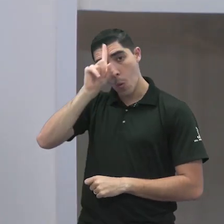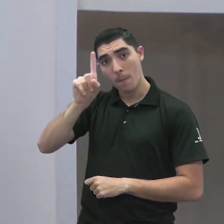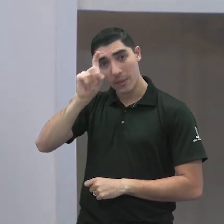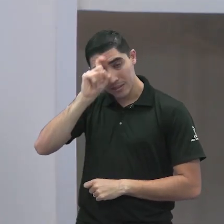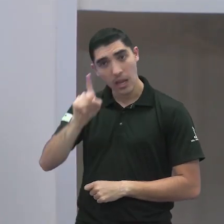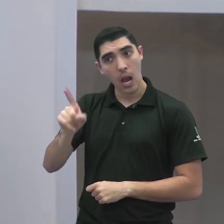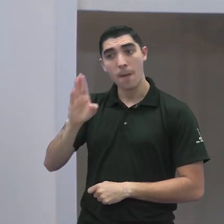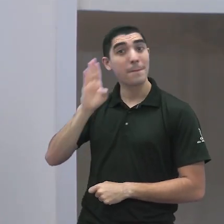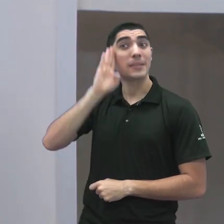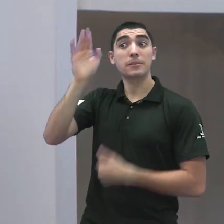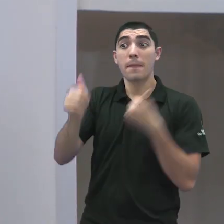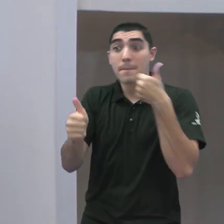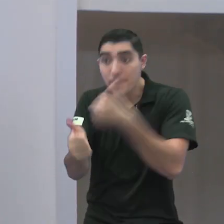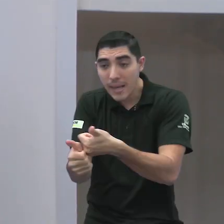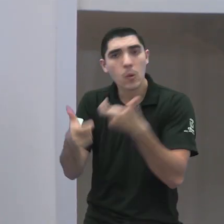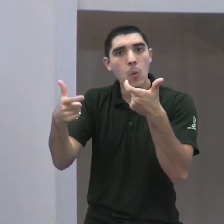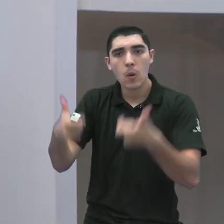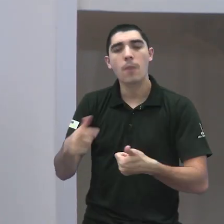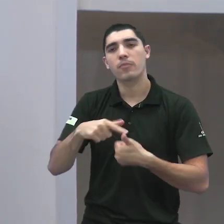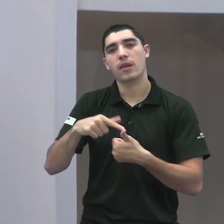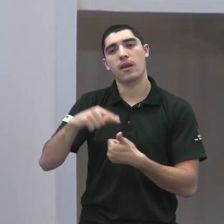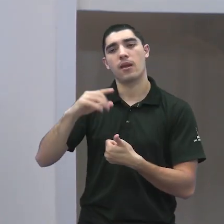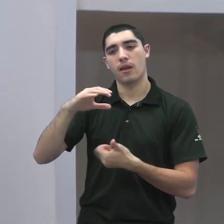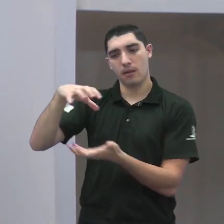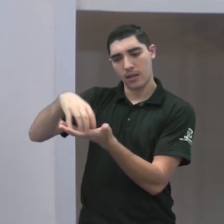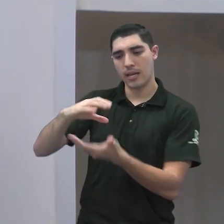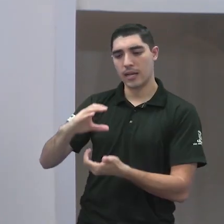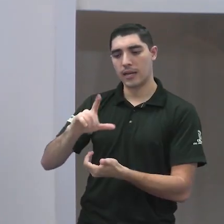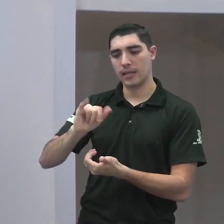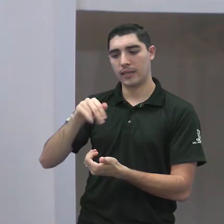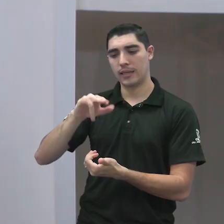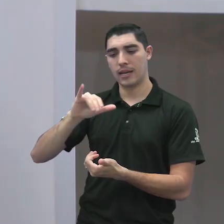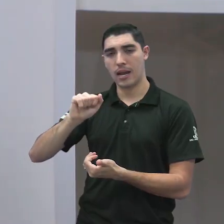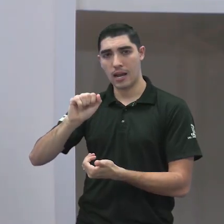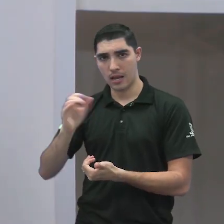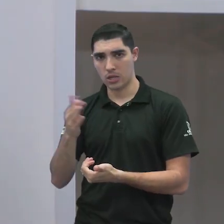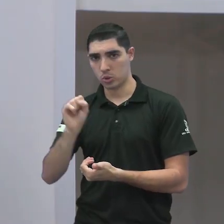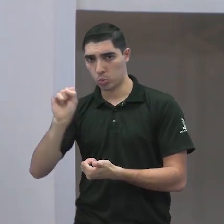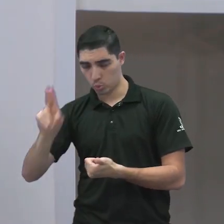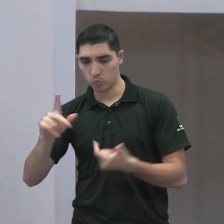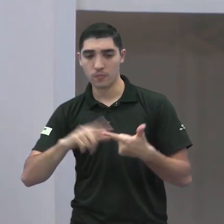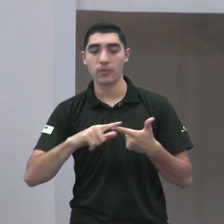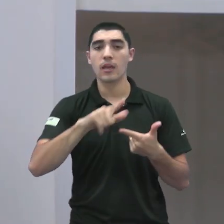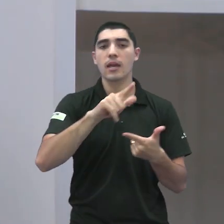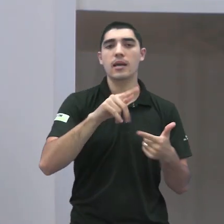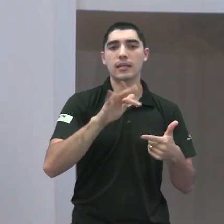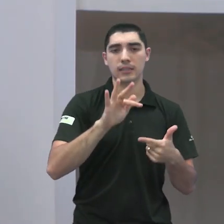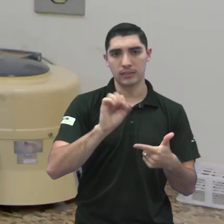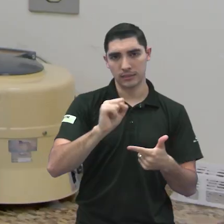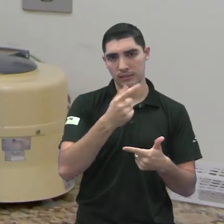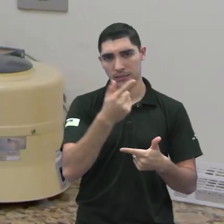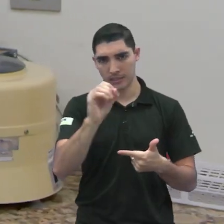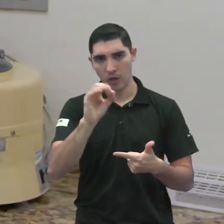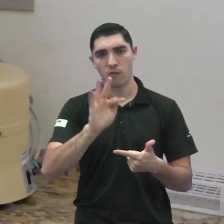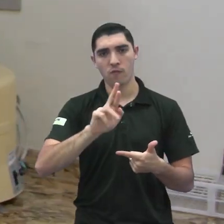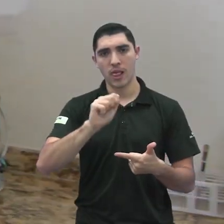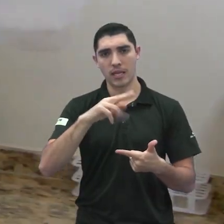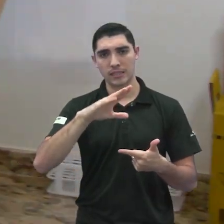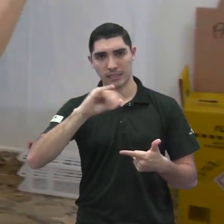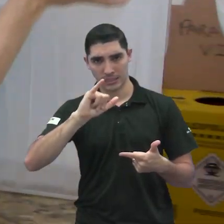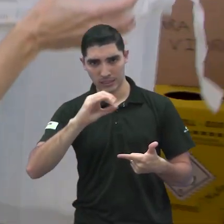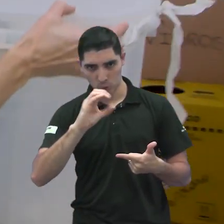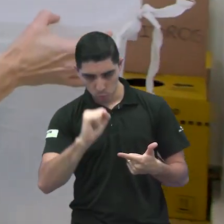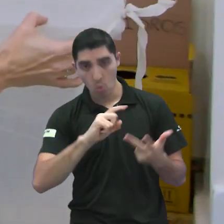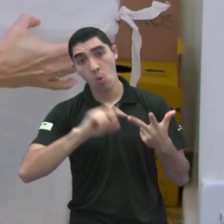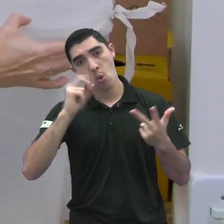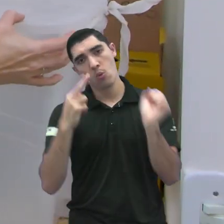referência, a Clínica Sul, a UPA de São Francisco, caso o acidente seja lá, ou o Hospital Municipal, na Vila. Com a execução do plano